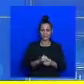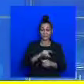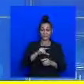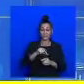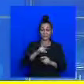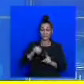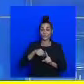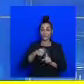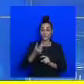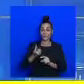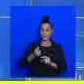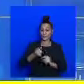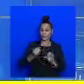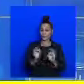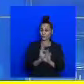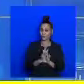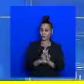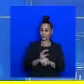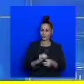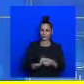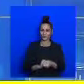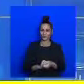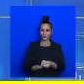Vamos sortear mais 6 dezenas, hein?